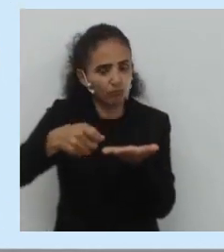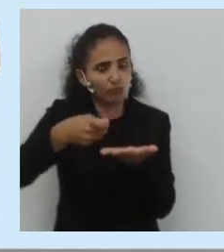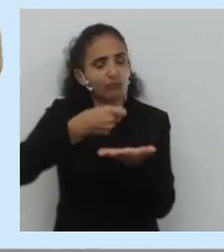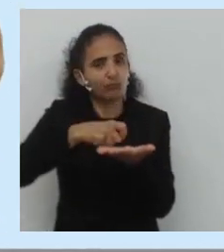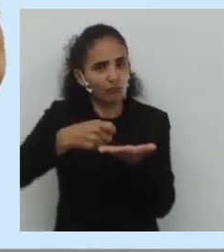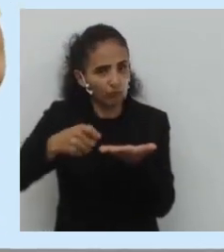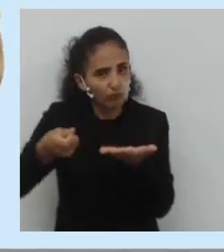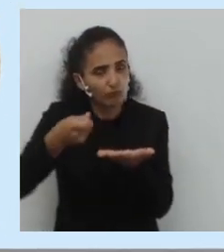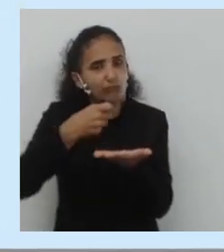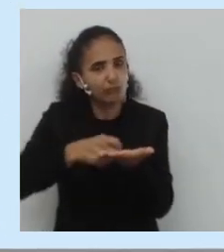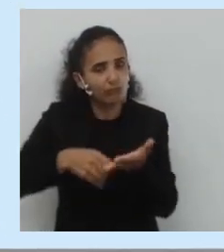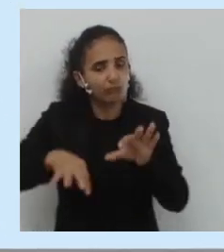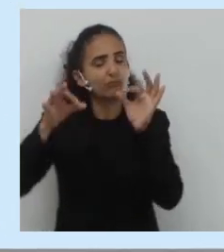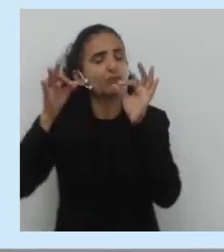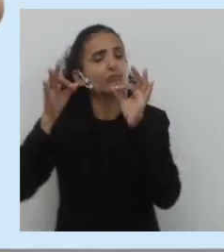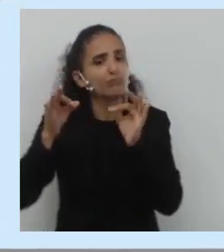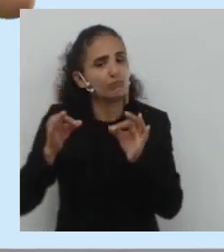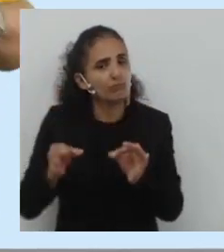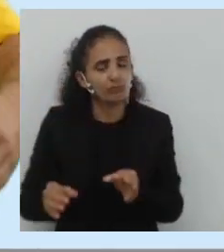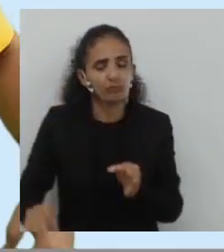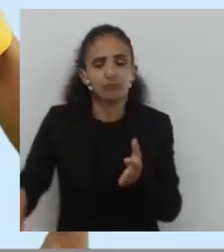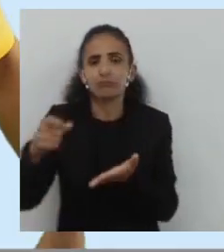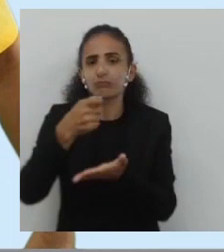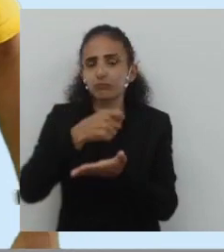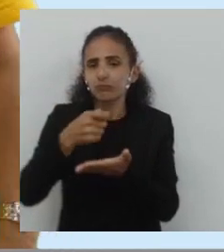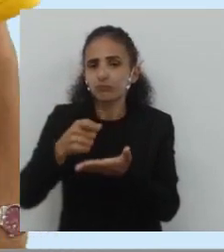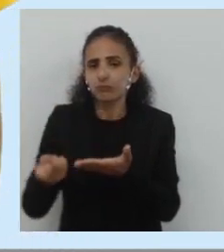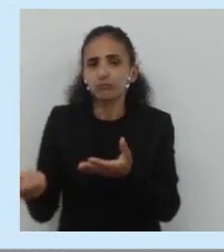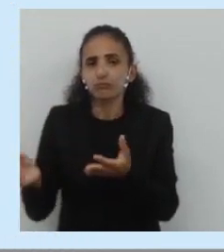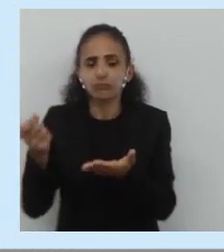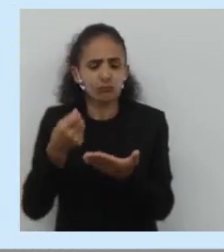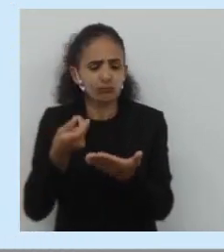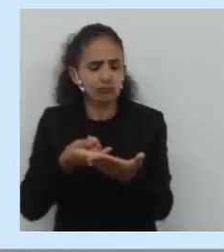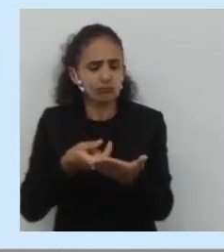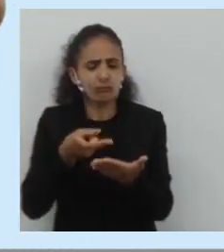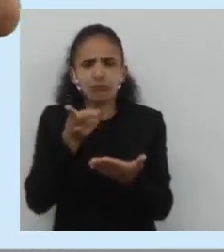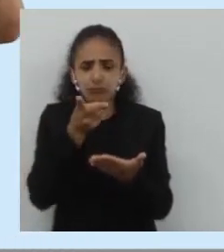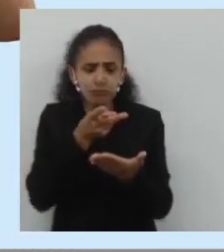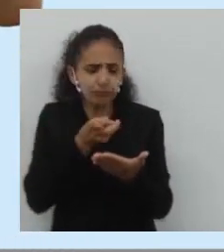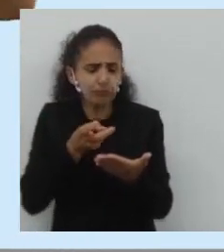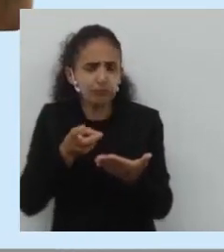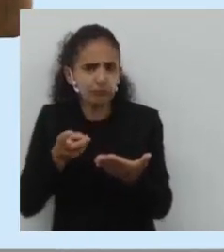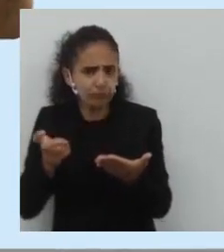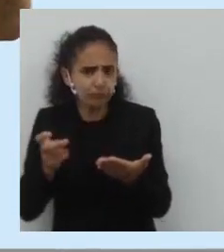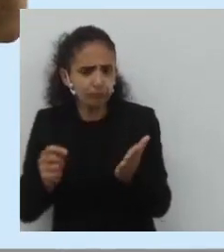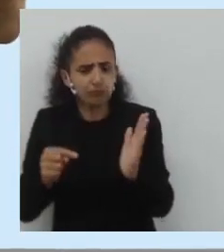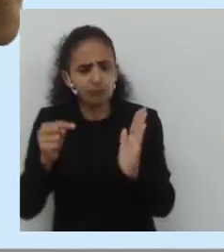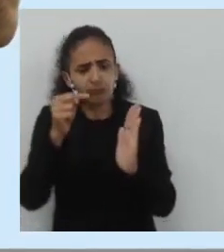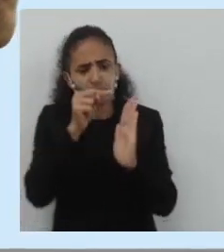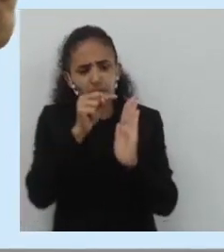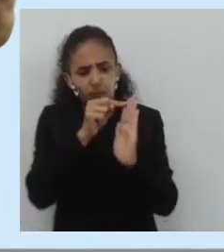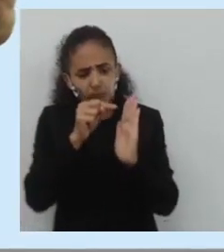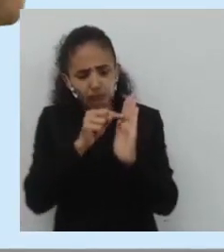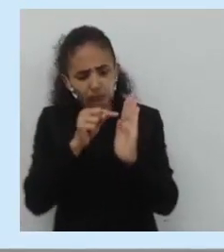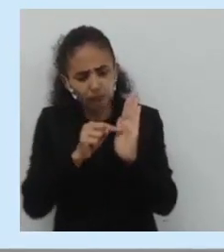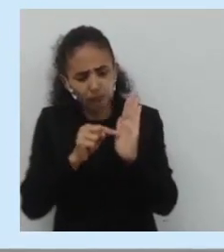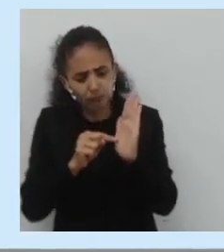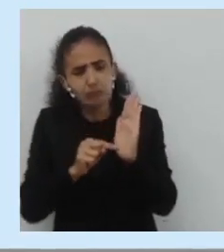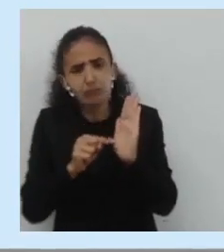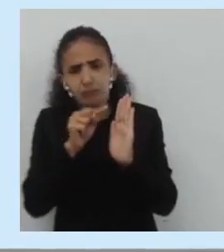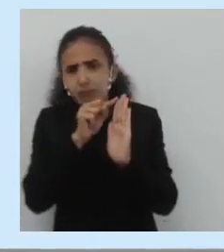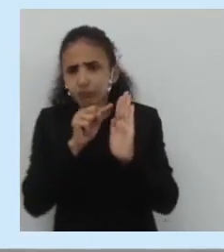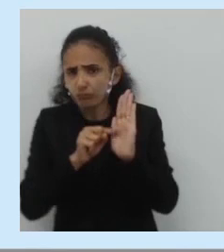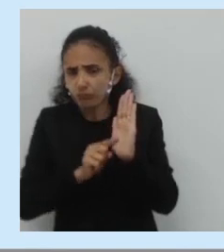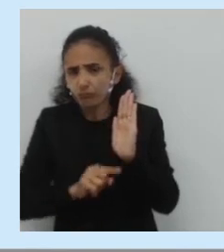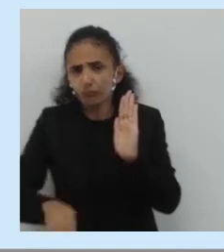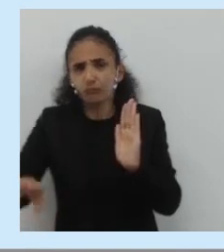vai anotar justamente, escrever, guardar aqueles pontos principais de um